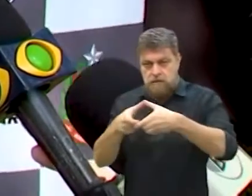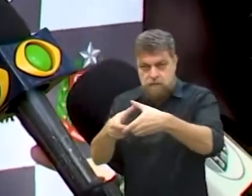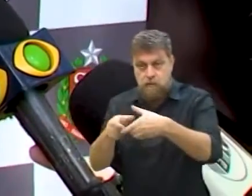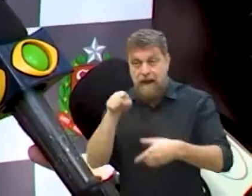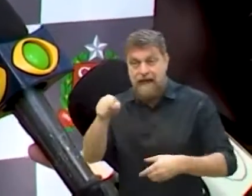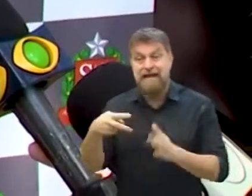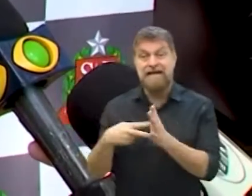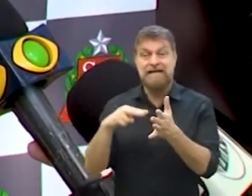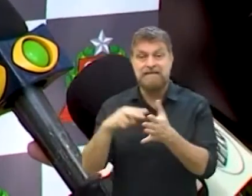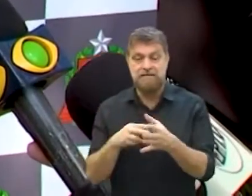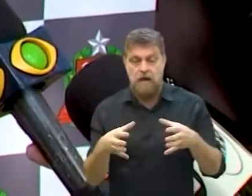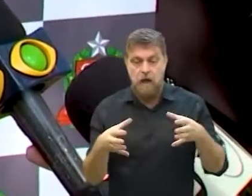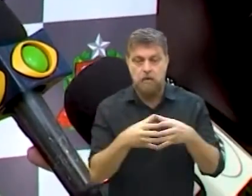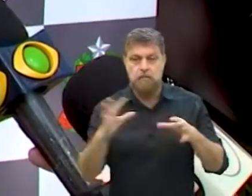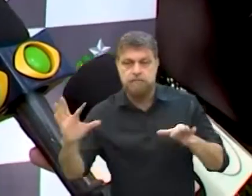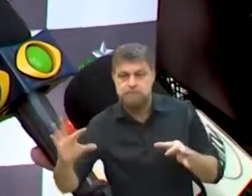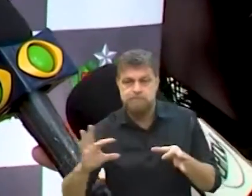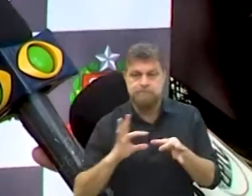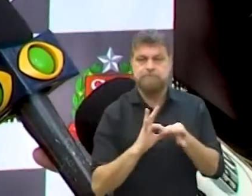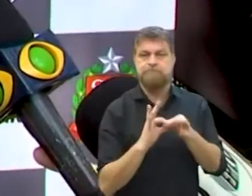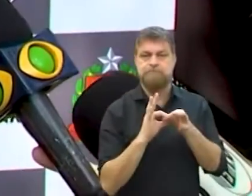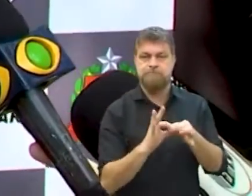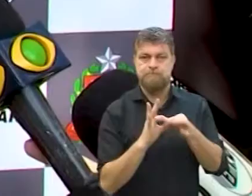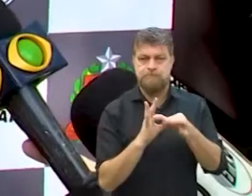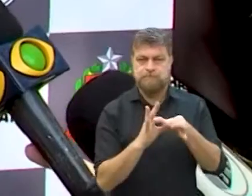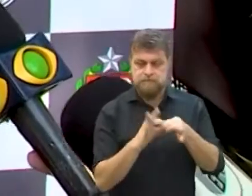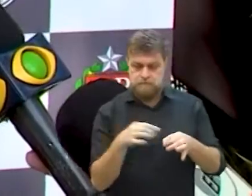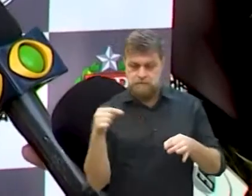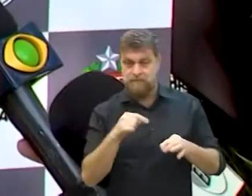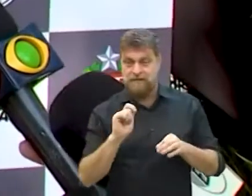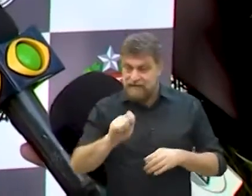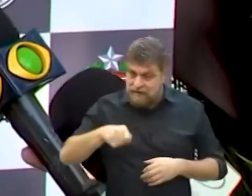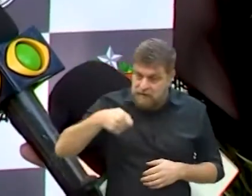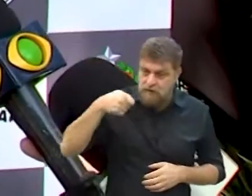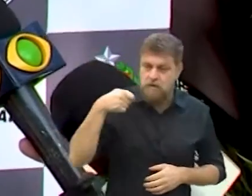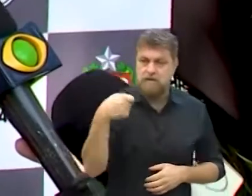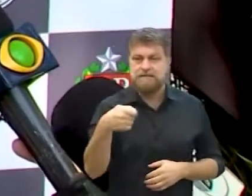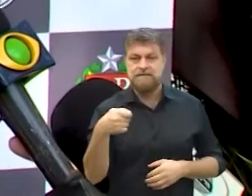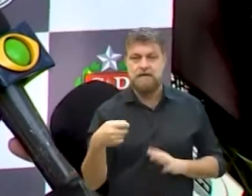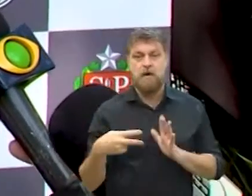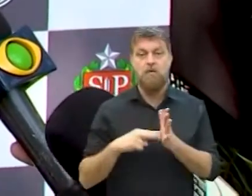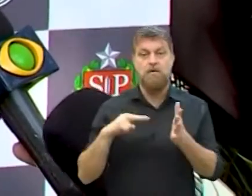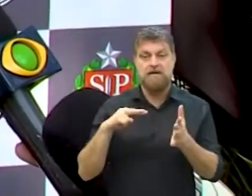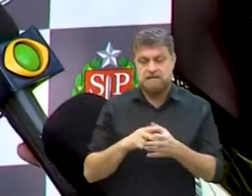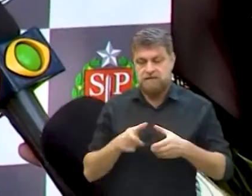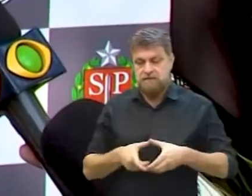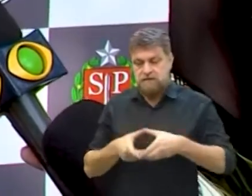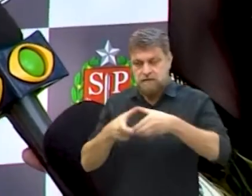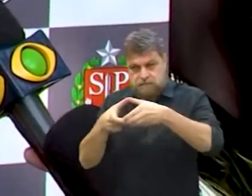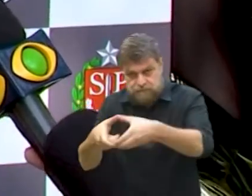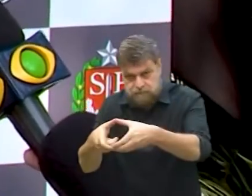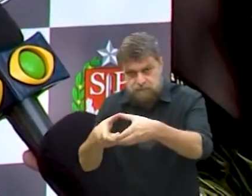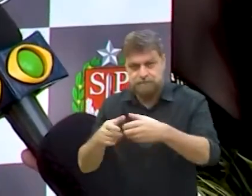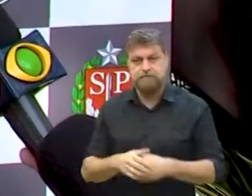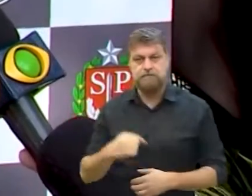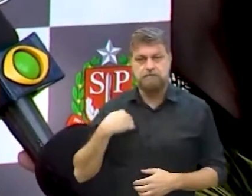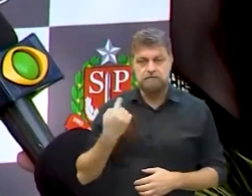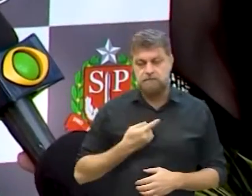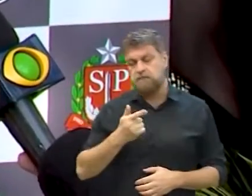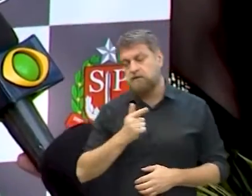ser considerado como se fosse membro daquela força, né? Então, esse é o simbolismo, né, da Challenge